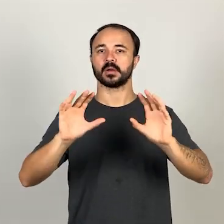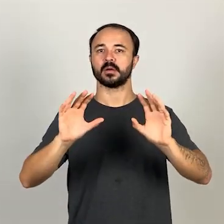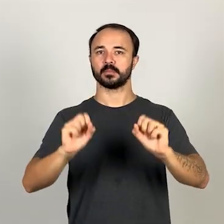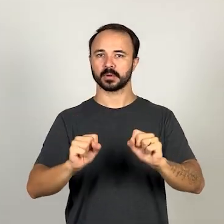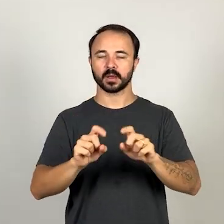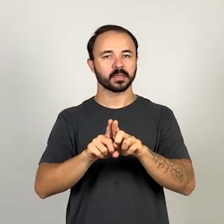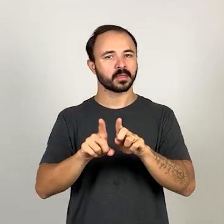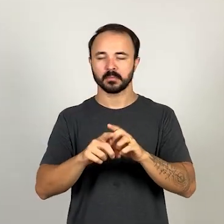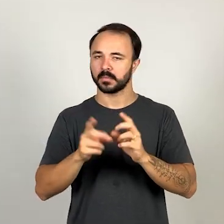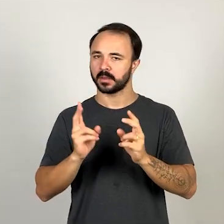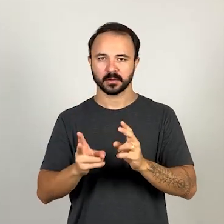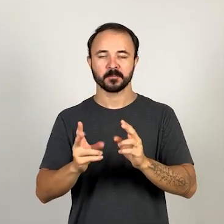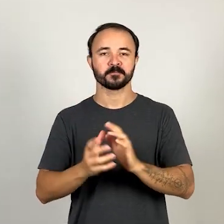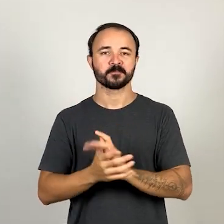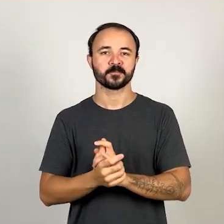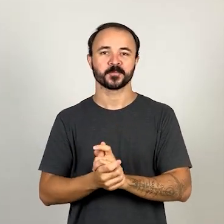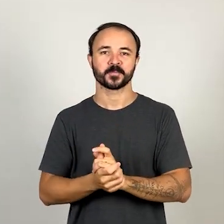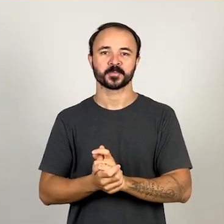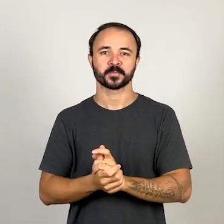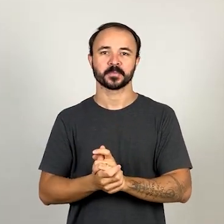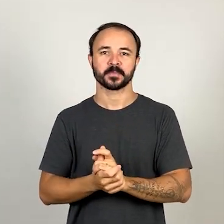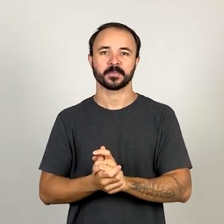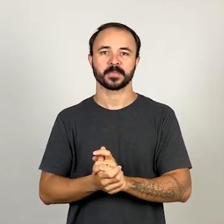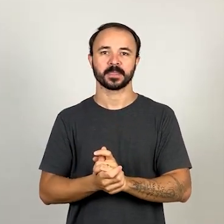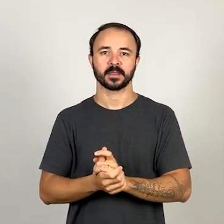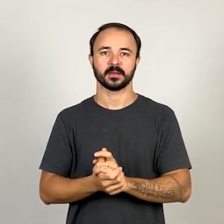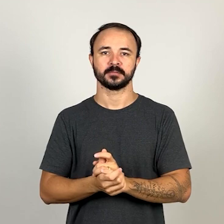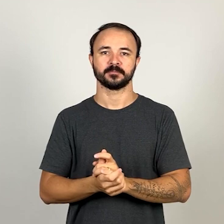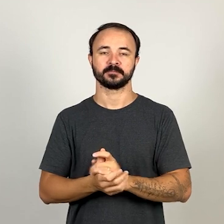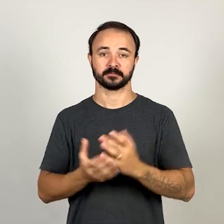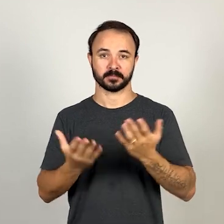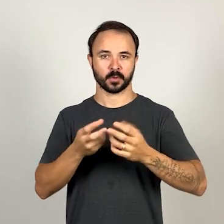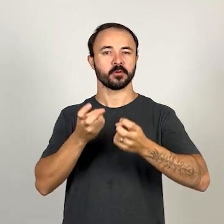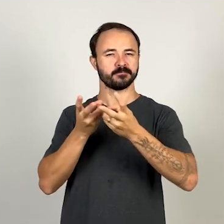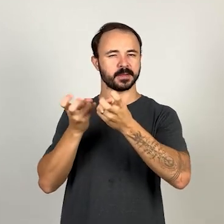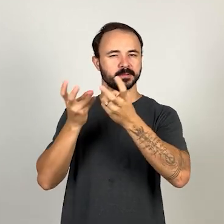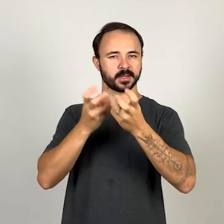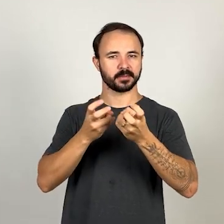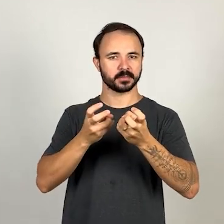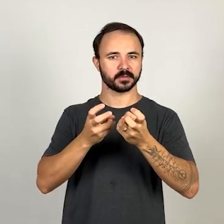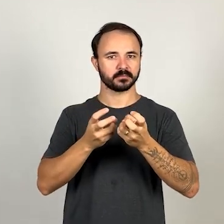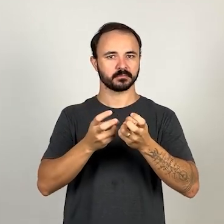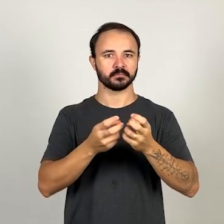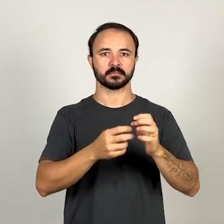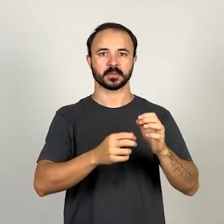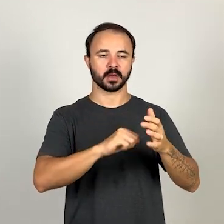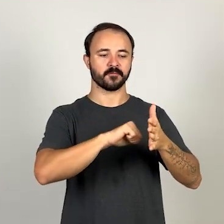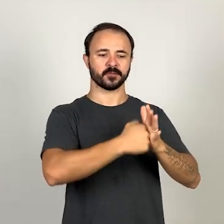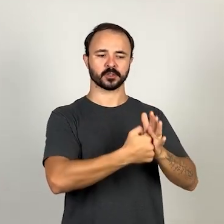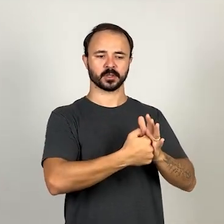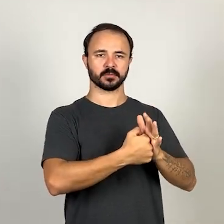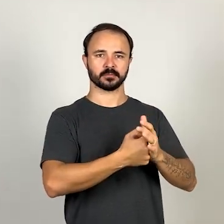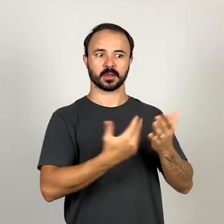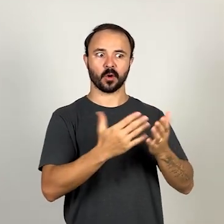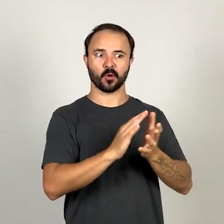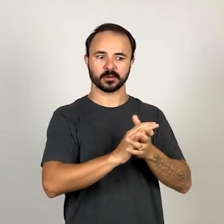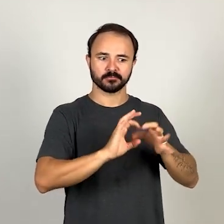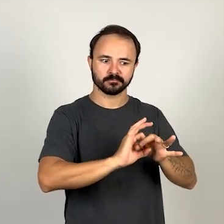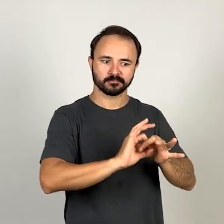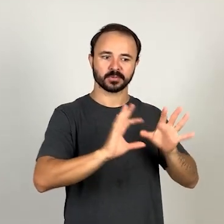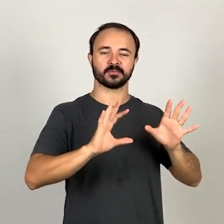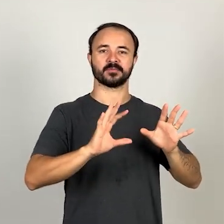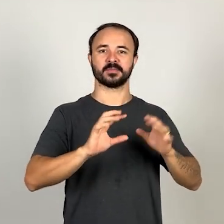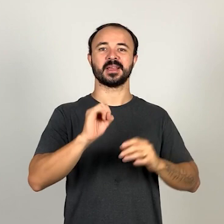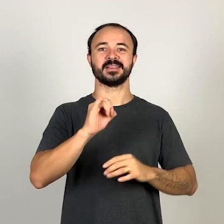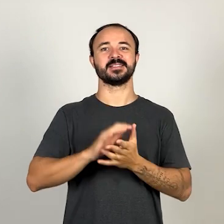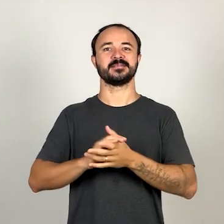Nossa chave está desligada, vamos colocar a chave para fechar o circuito e à medida que vamos fazendo o